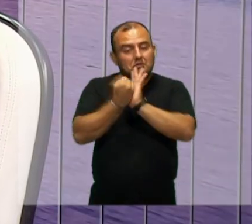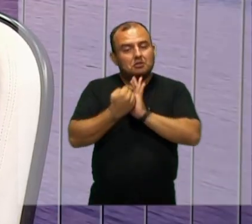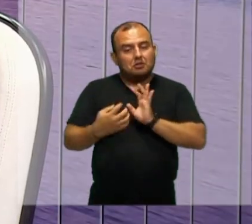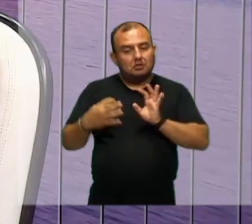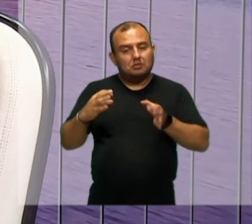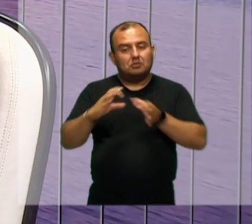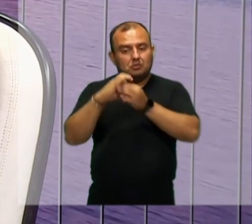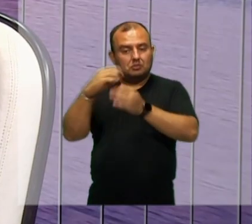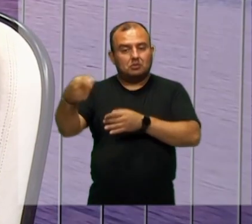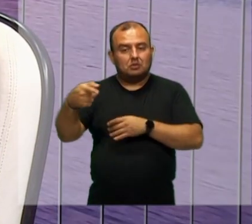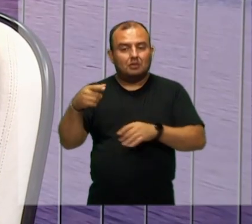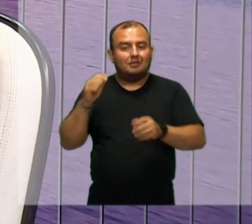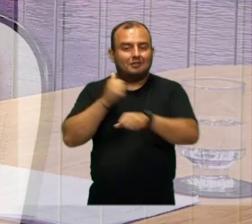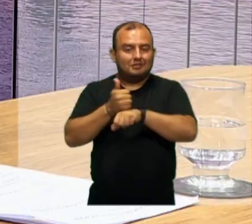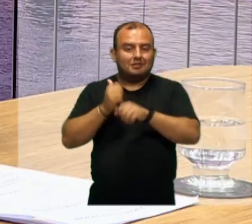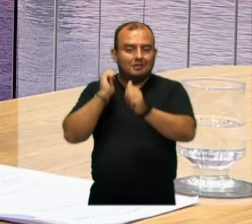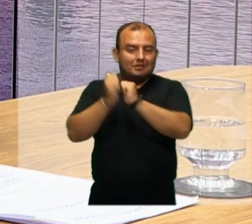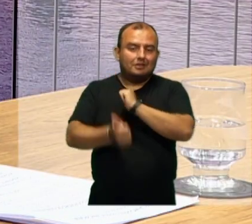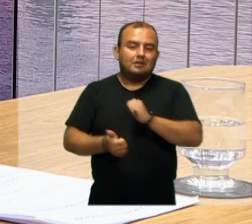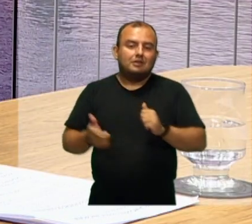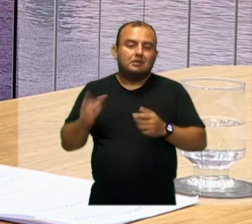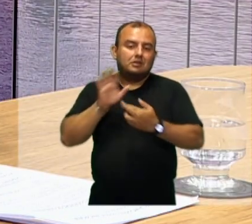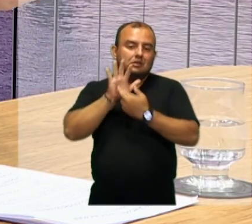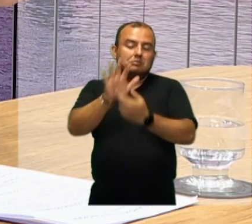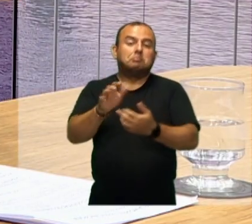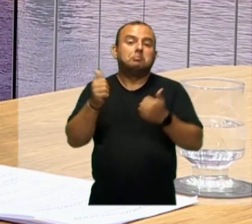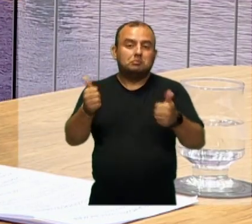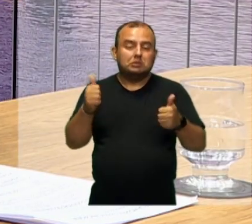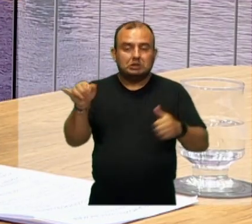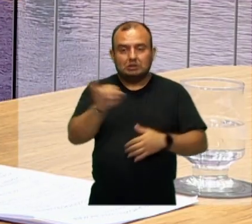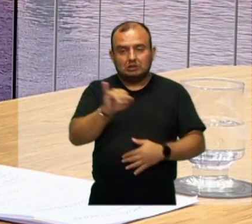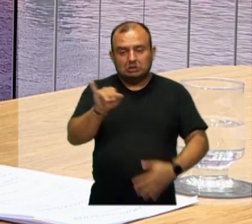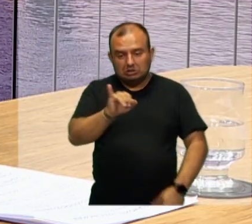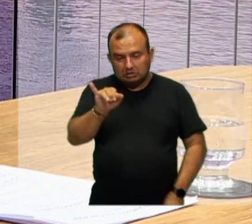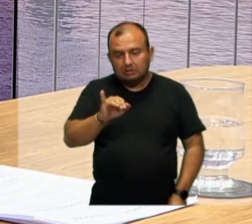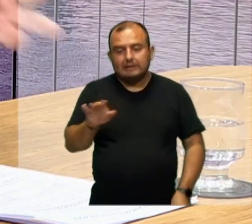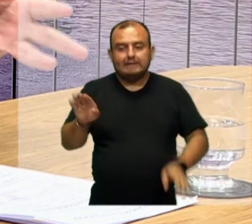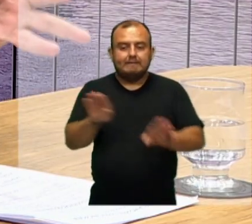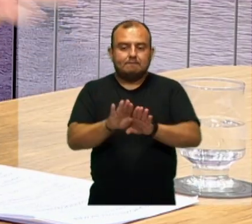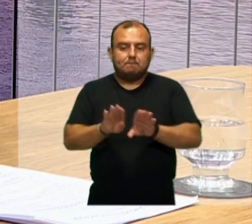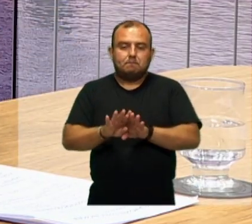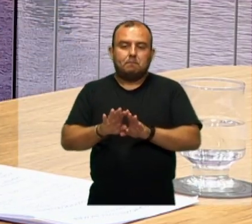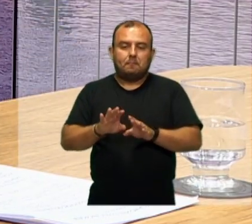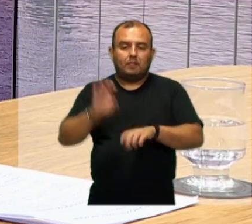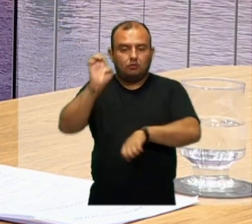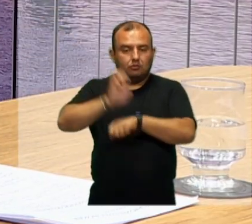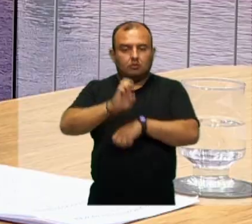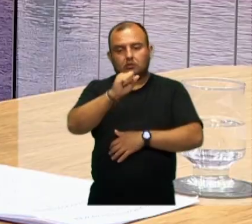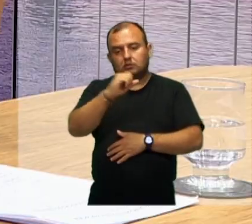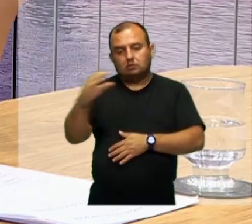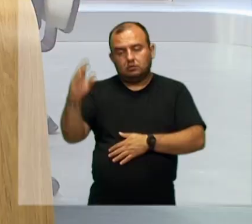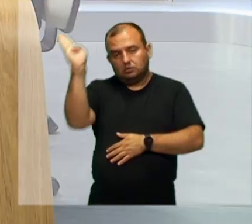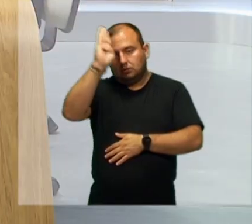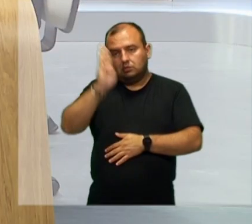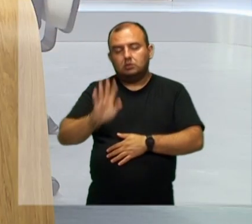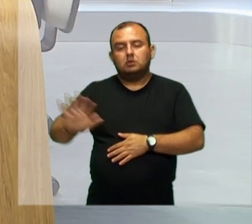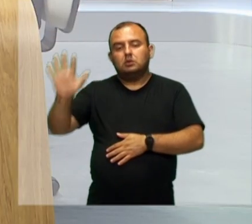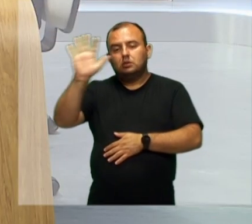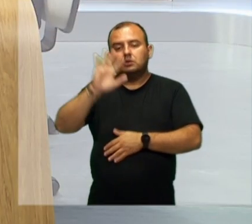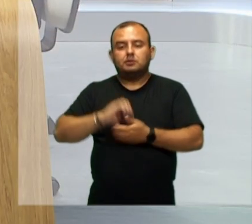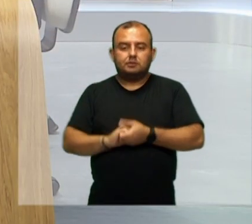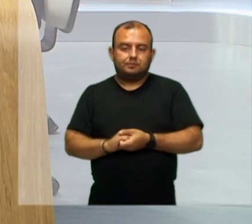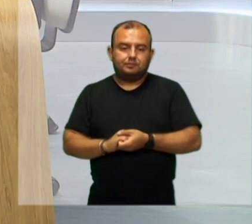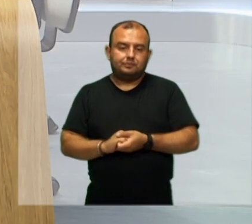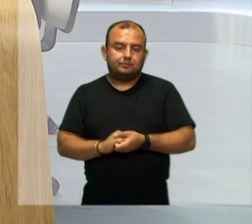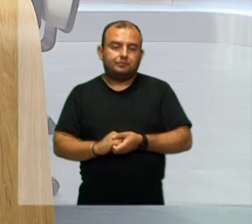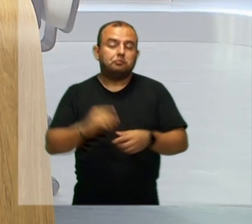um atleta que está aí representando bem Itajaí, o estado de Santa Catarina, o Brasil, né? Sim.